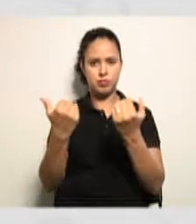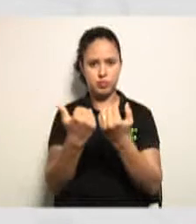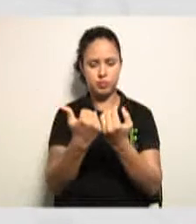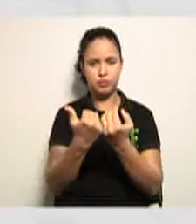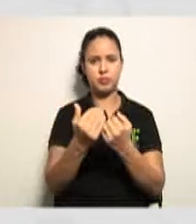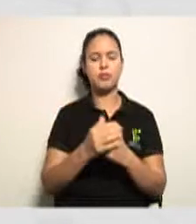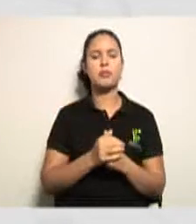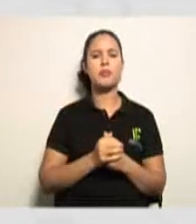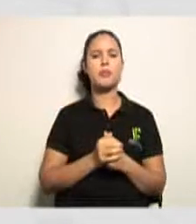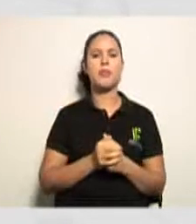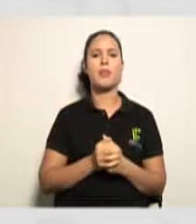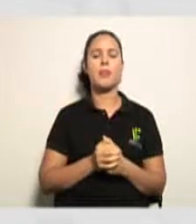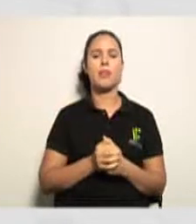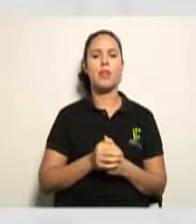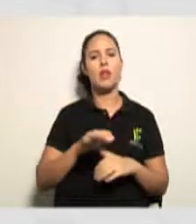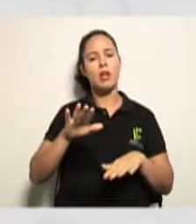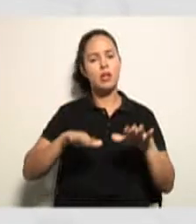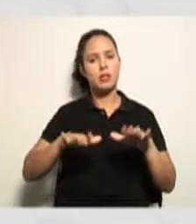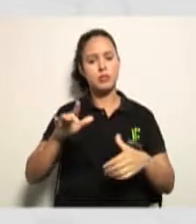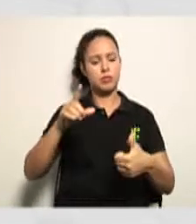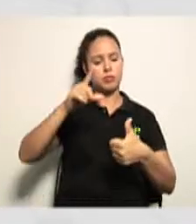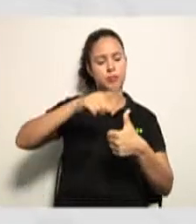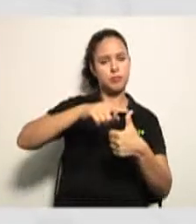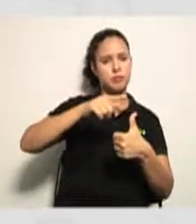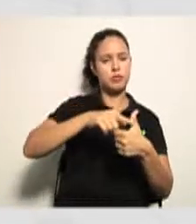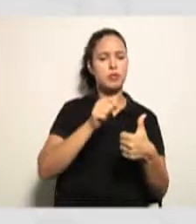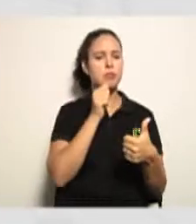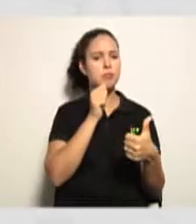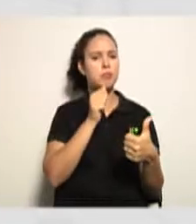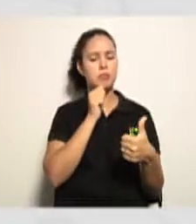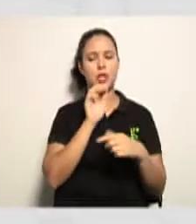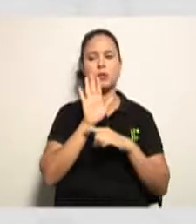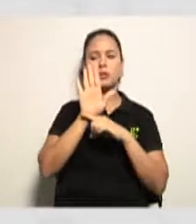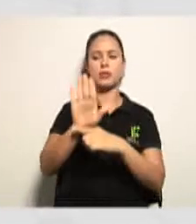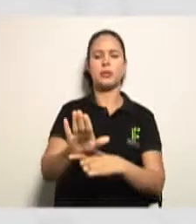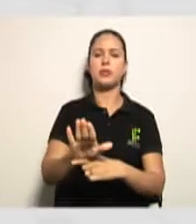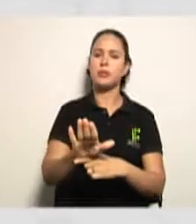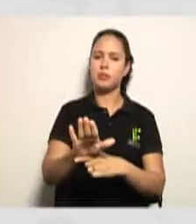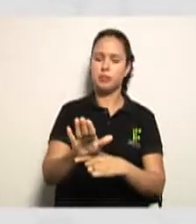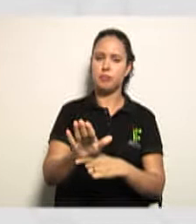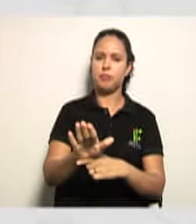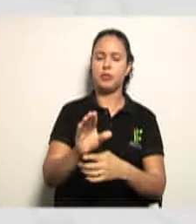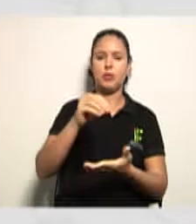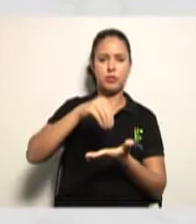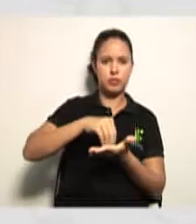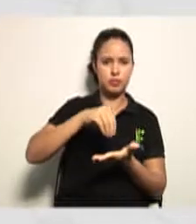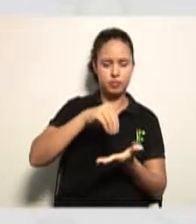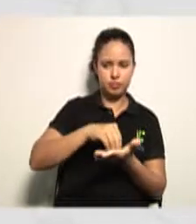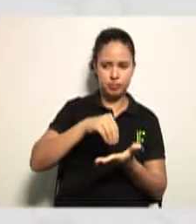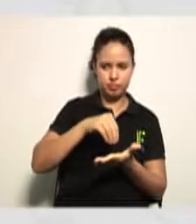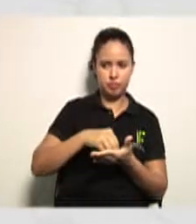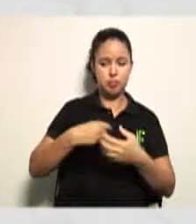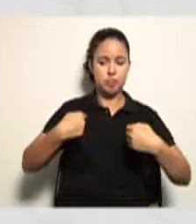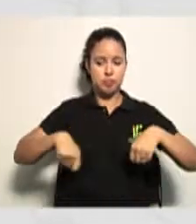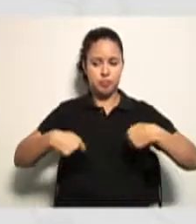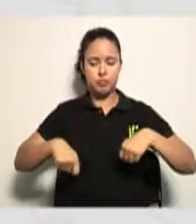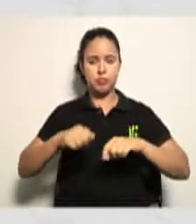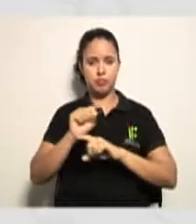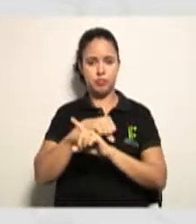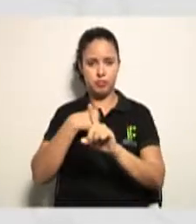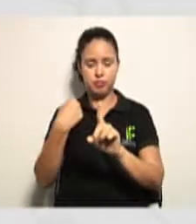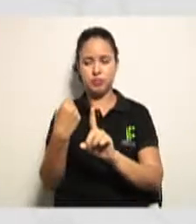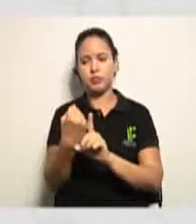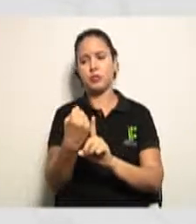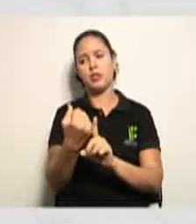o primeiro setor não conseguiu, o governo não conseguiu suprir uma necessidade da sociedade, não tem um tipo